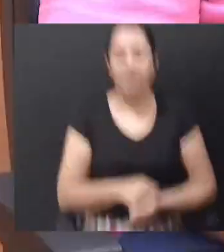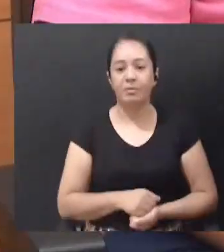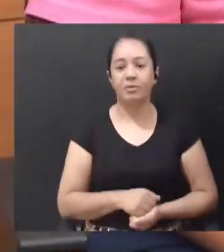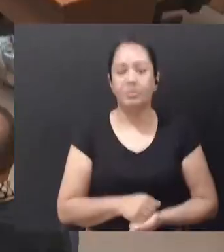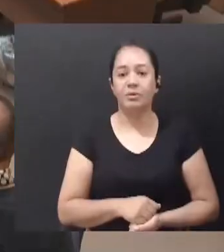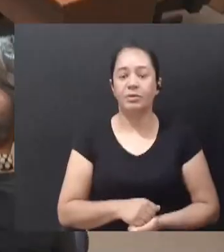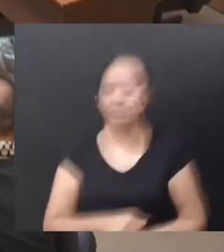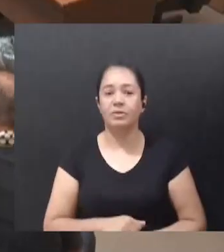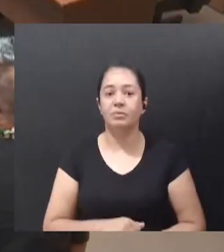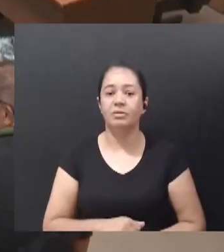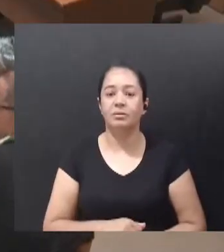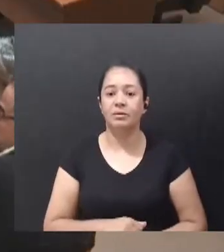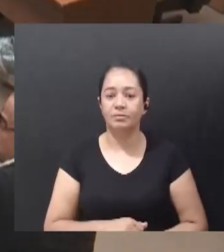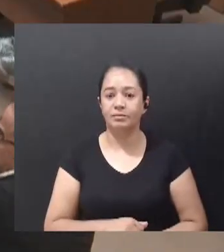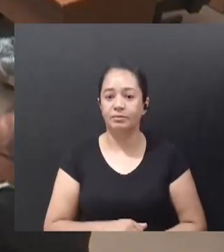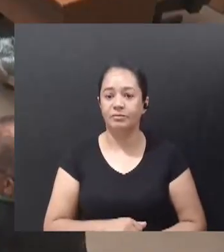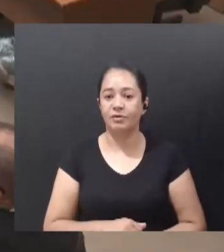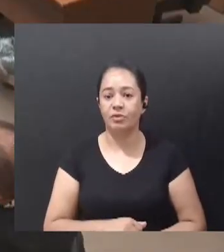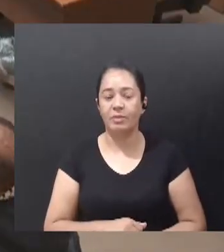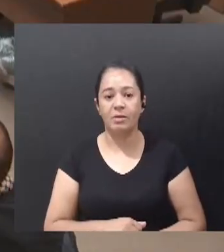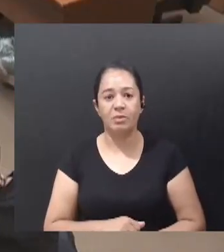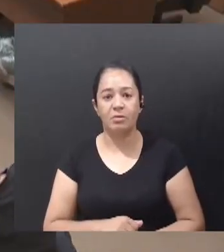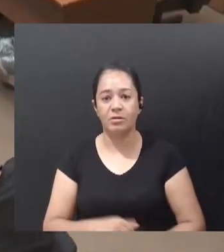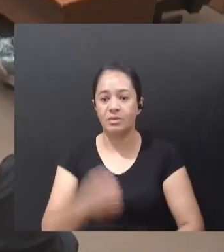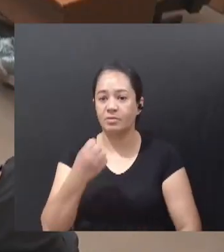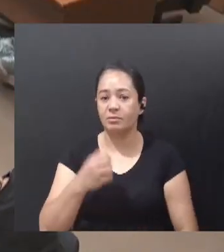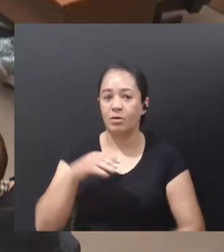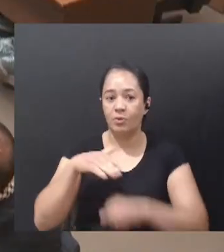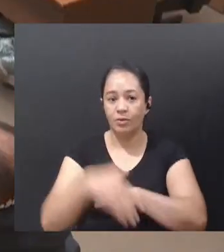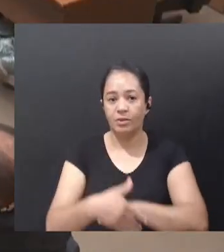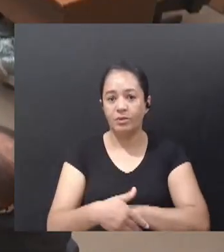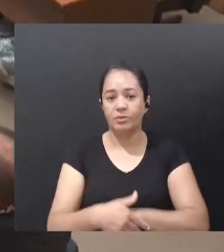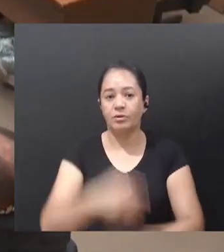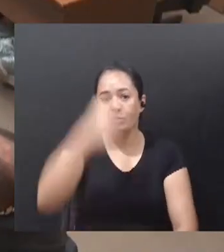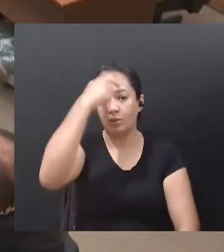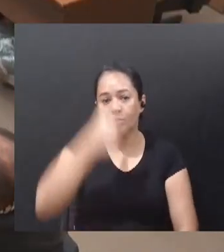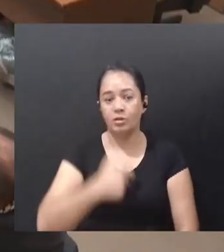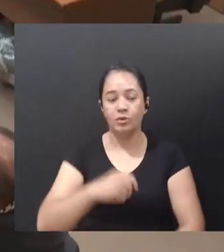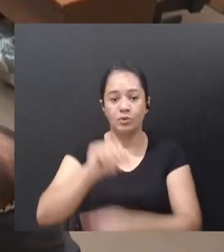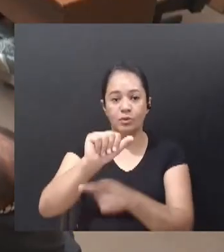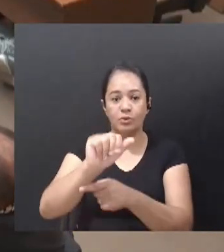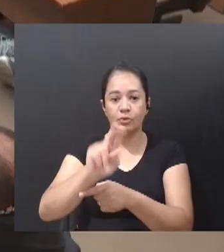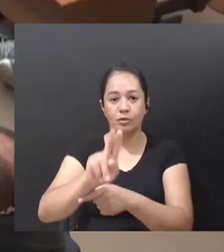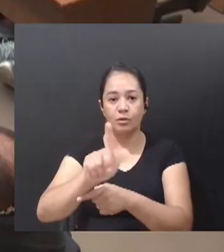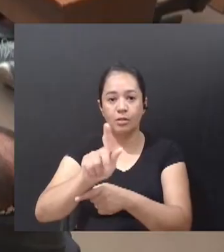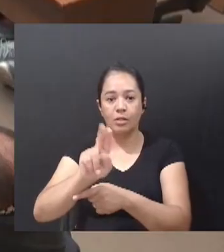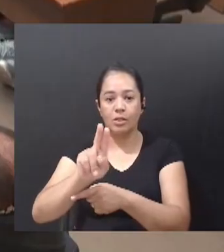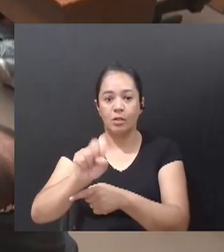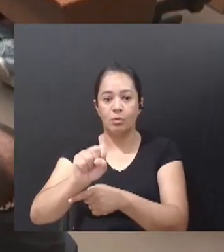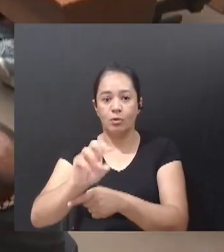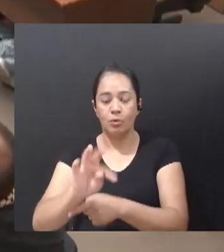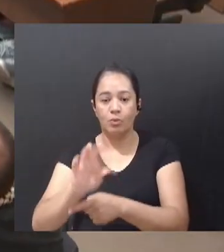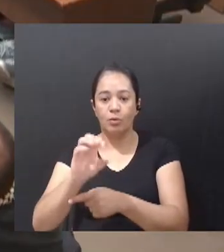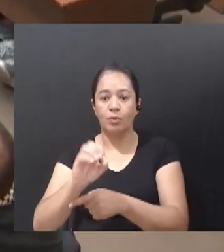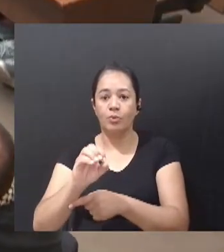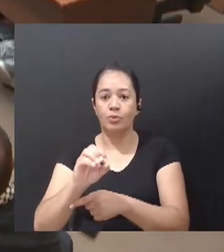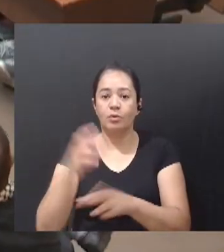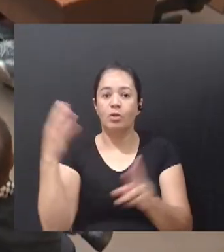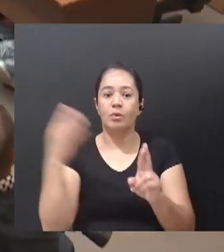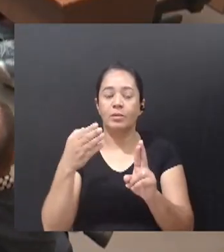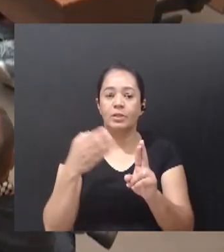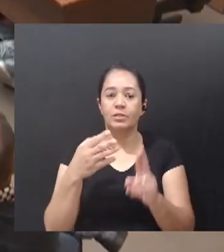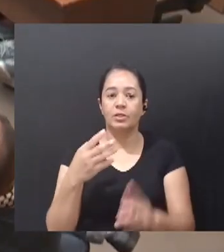Boa noite a todas as pessoas. Eu sou Augusto, estou aqui representando o mandato do vereador Gustavo Peta. Eu